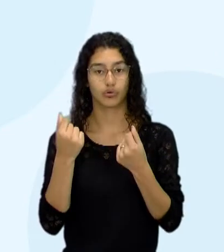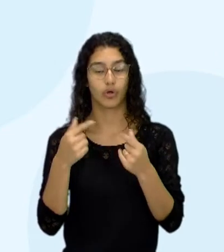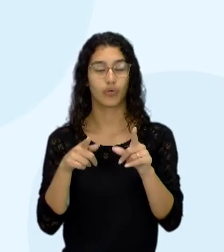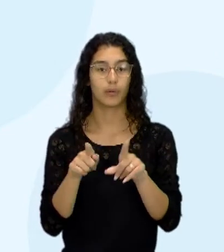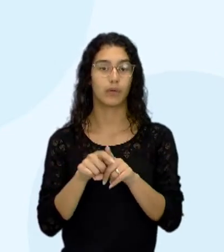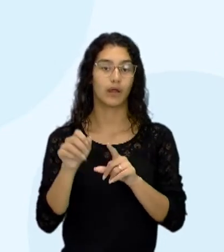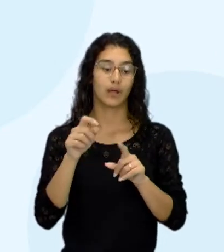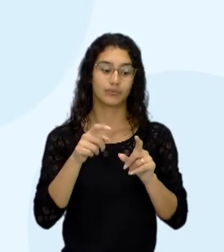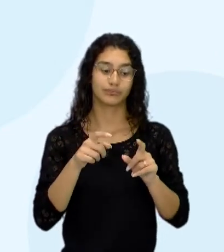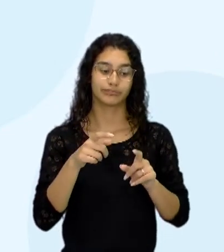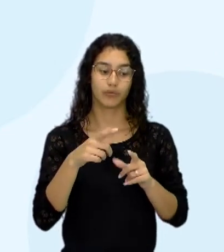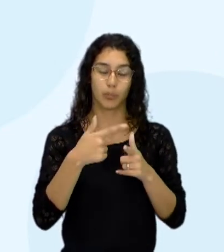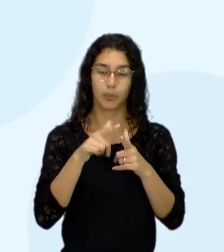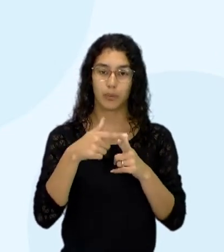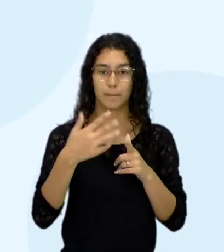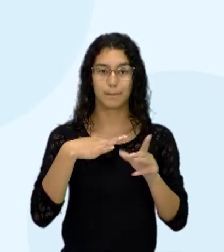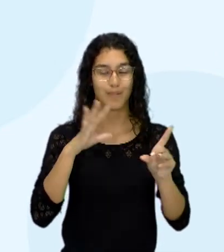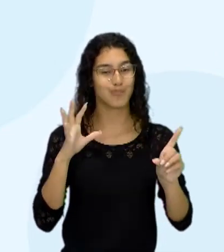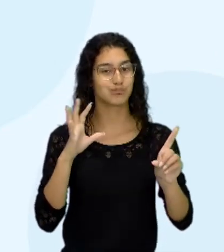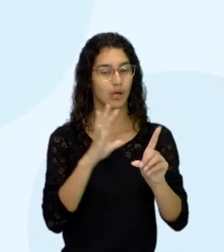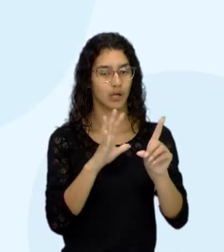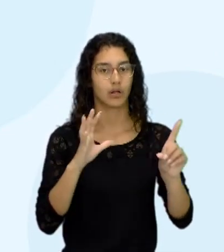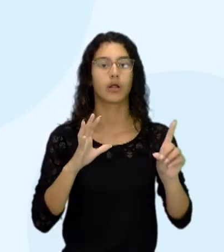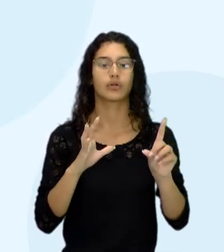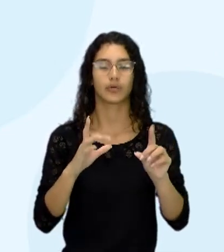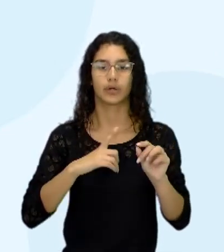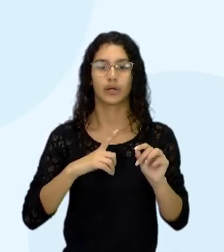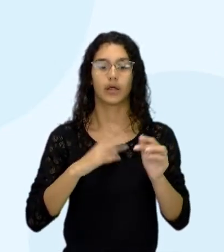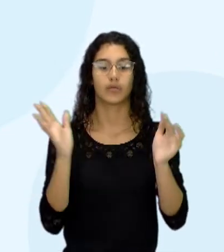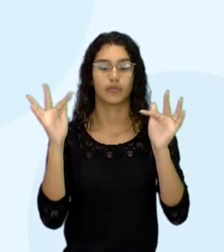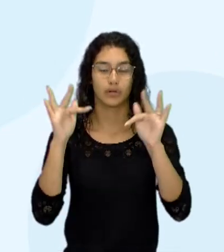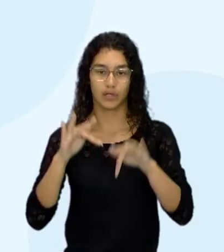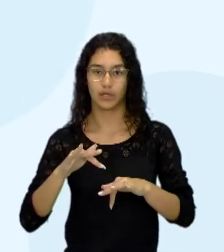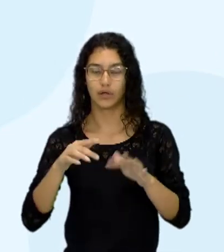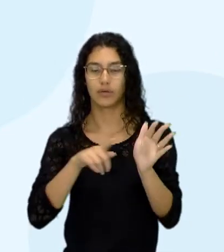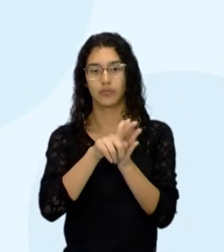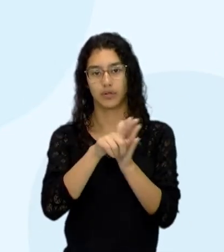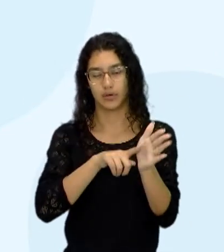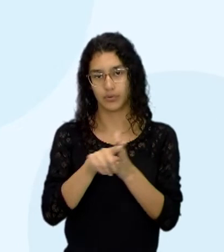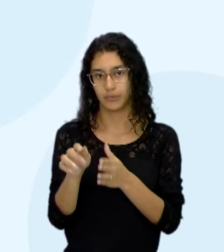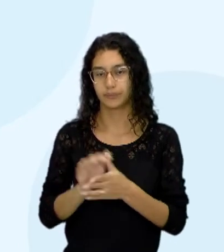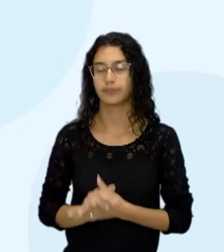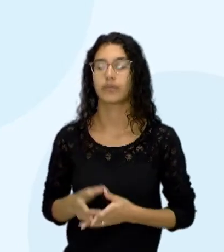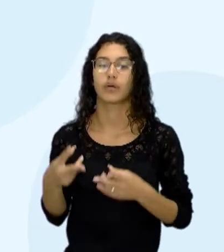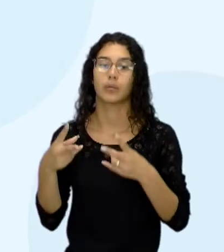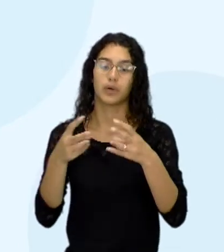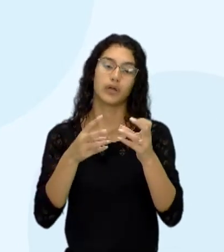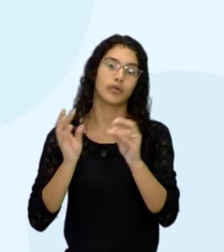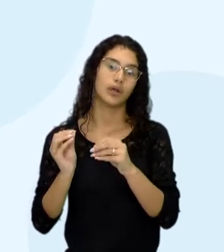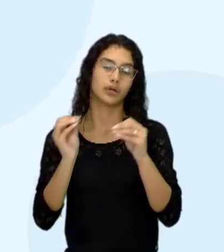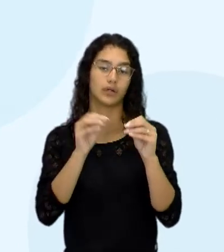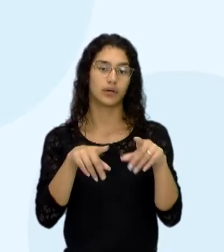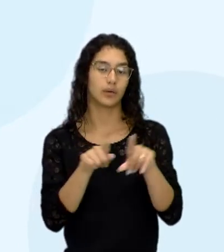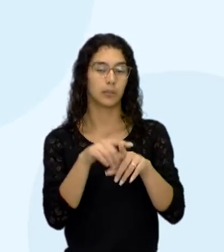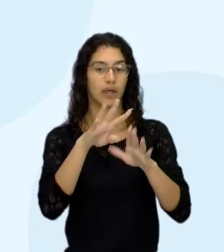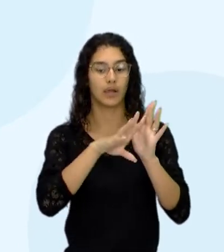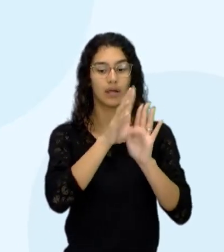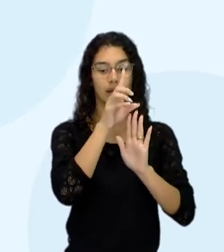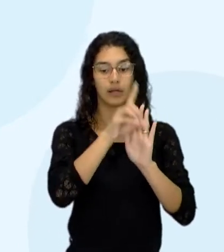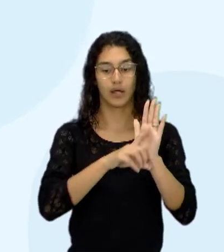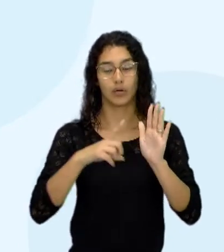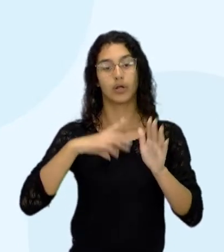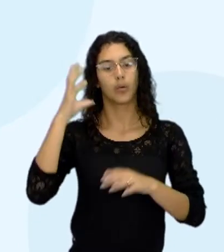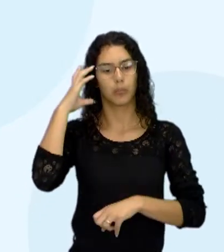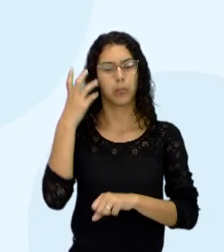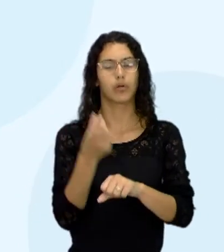é a região que mais será impactada, e finaliza o pesquisador. Perceba que ele vai trazendo dados, tem um